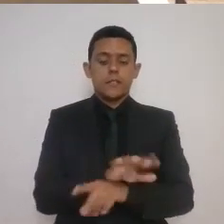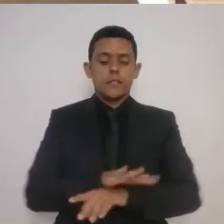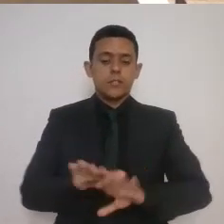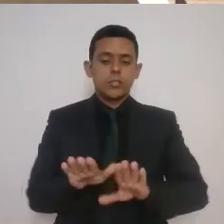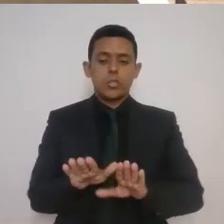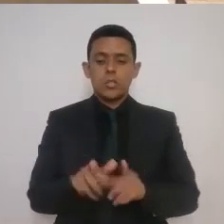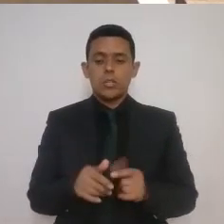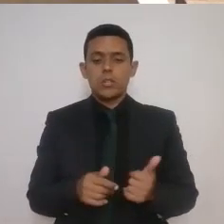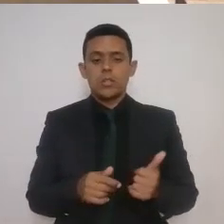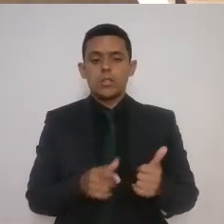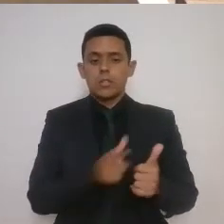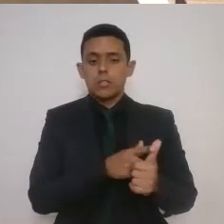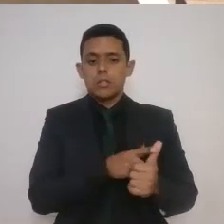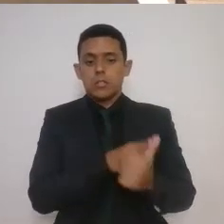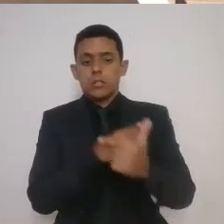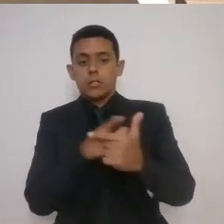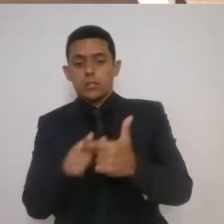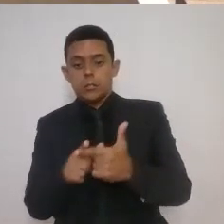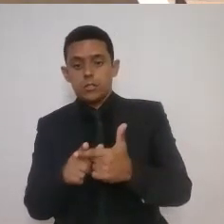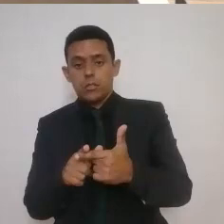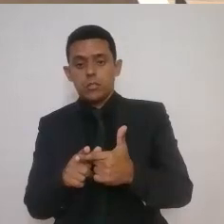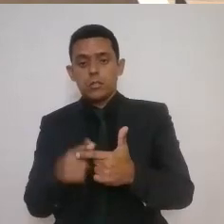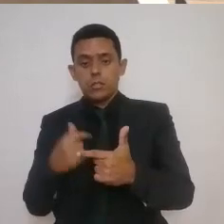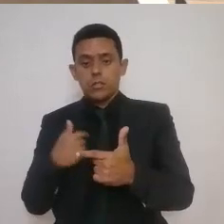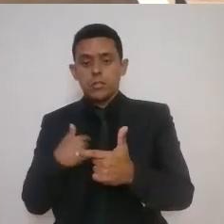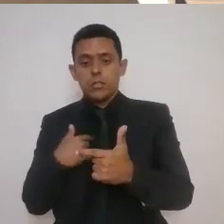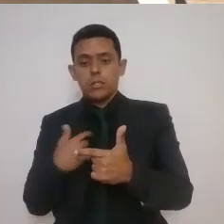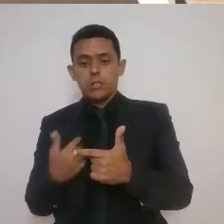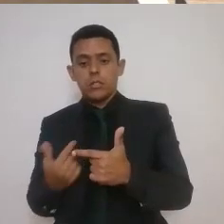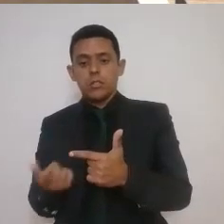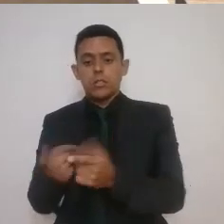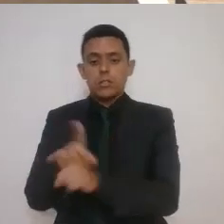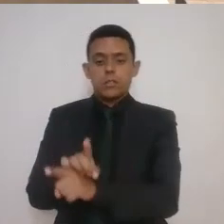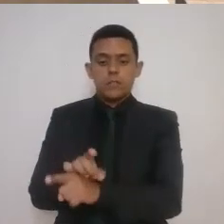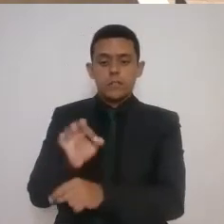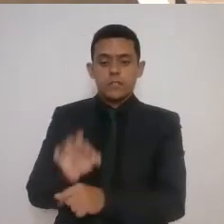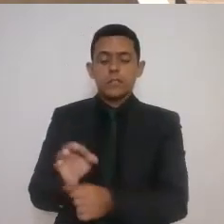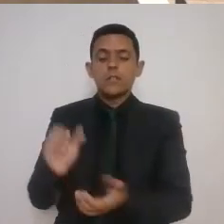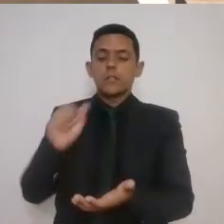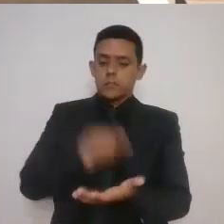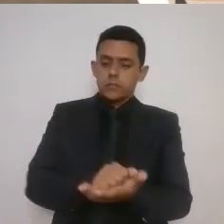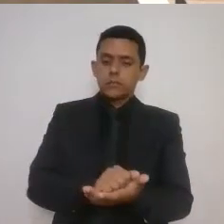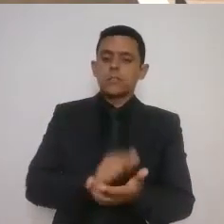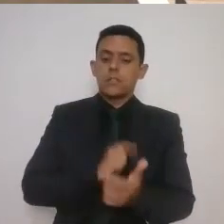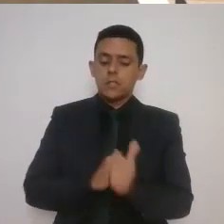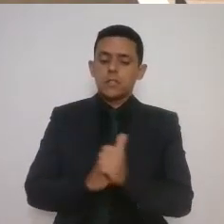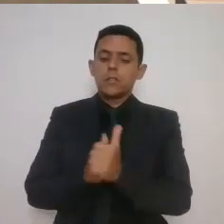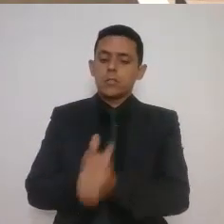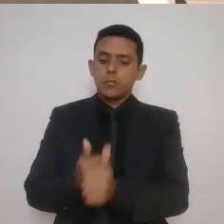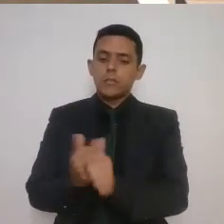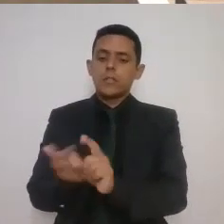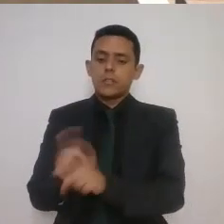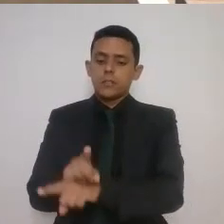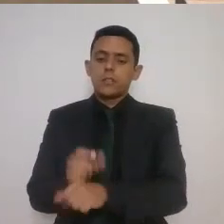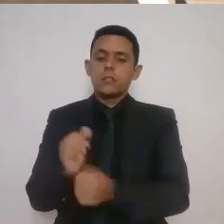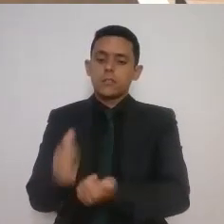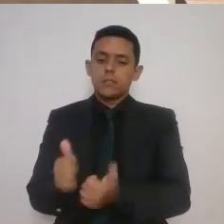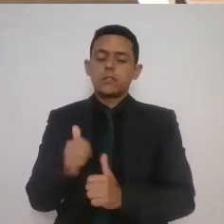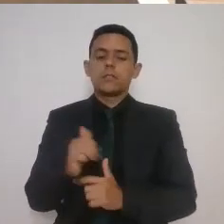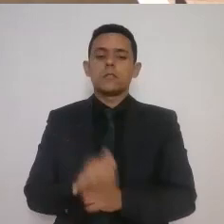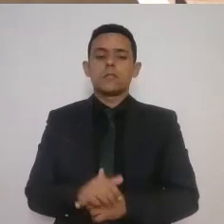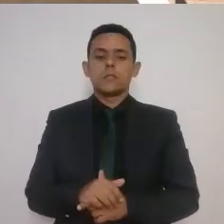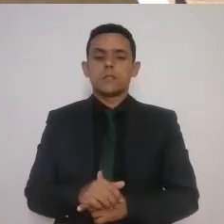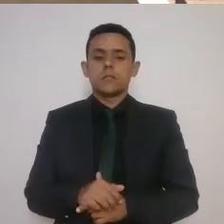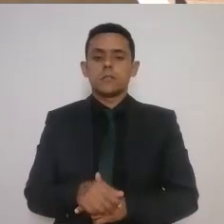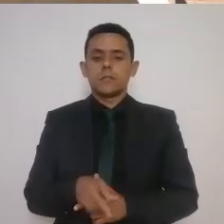no do desembargador Vivaldo eu divido. Diverge, está registrado para acompanhar a divergência. Okay. Muito obrigado. Então,